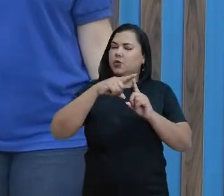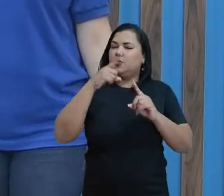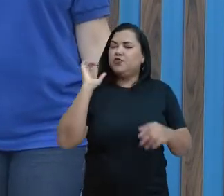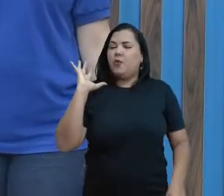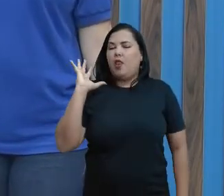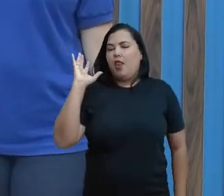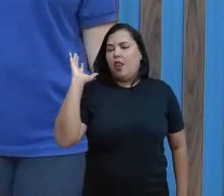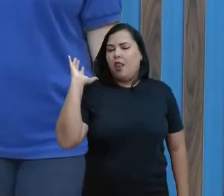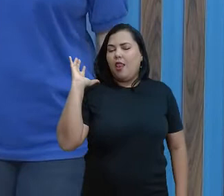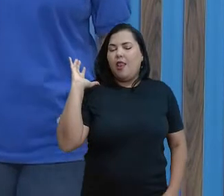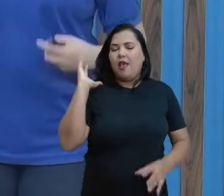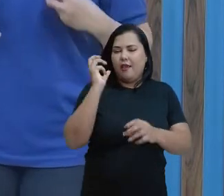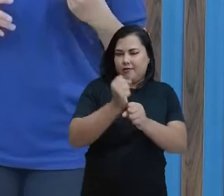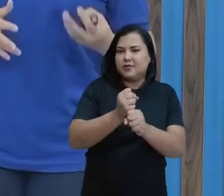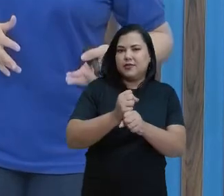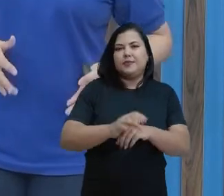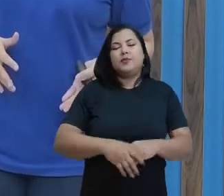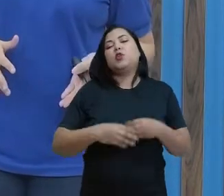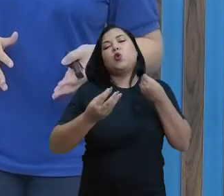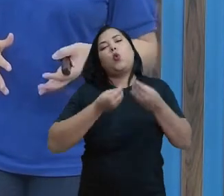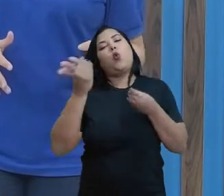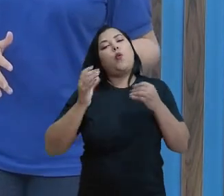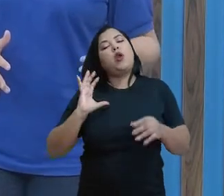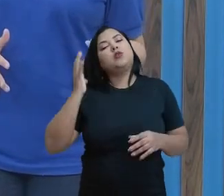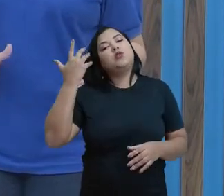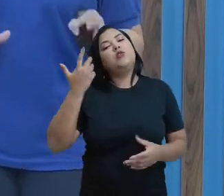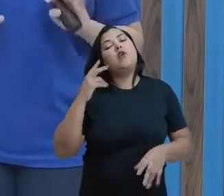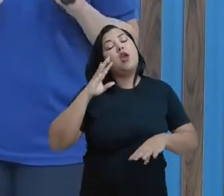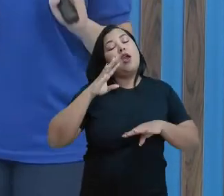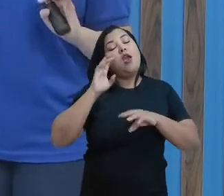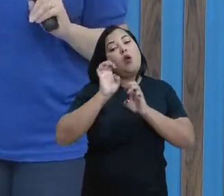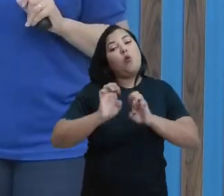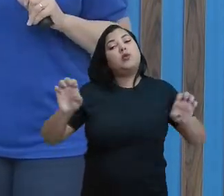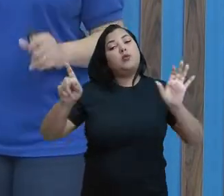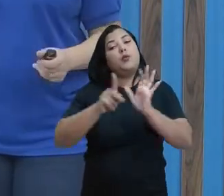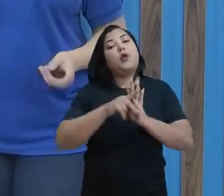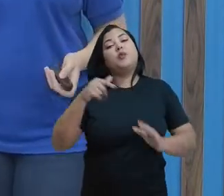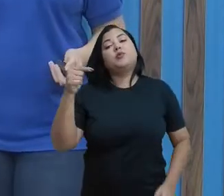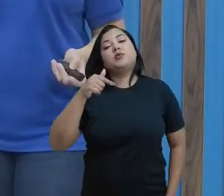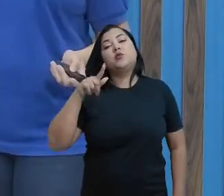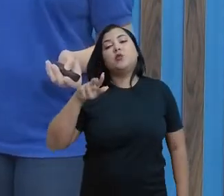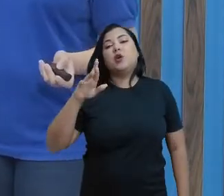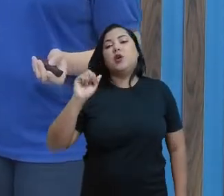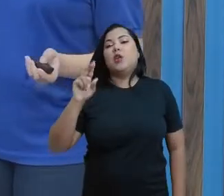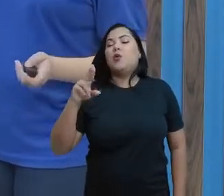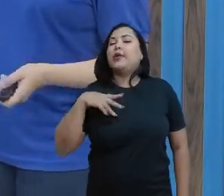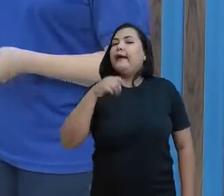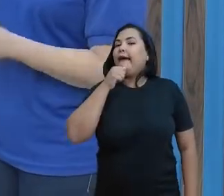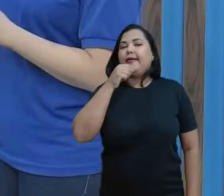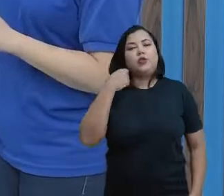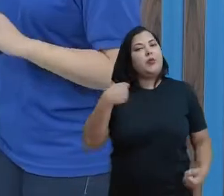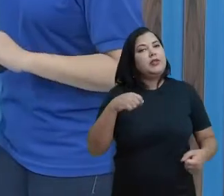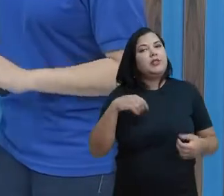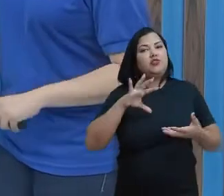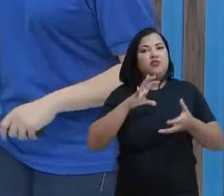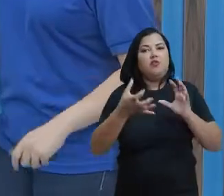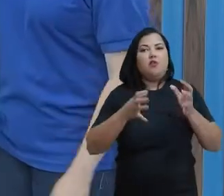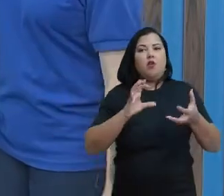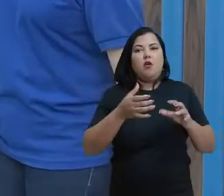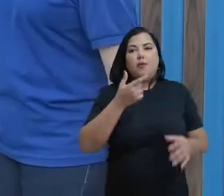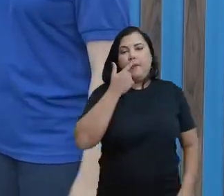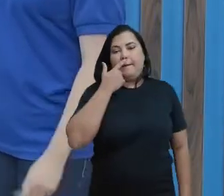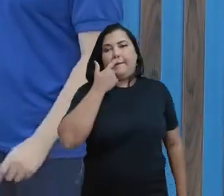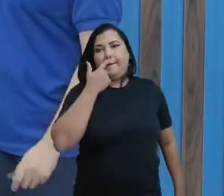né? Dois tipos de resolução de equação do segundo grau que ainda não precisa de fórmula, tá certo? Vamos dar uma olhadinha aqui,